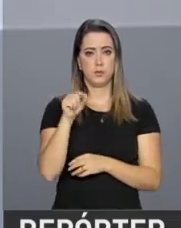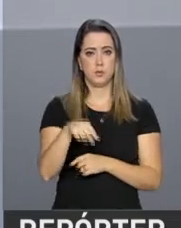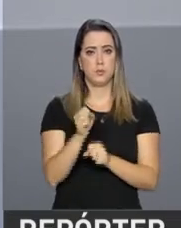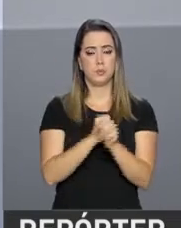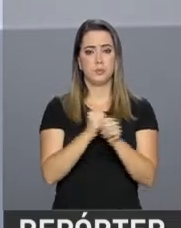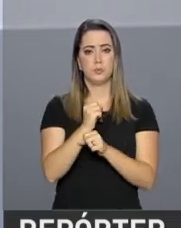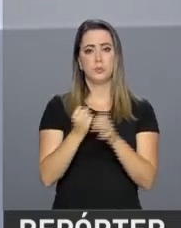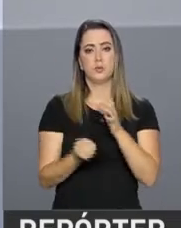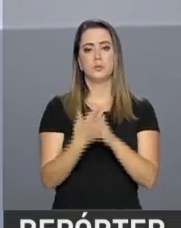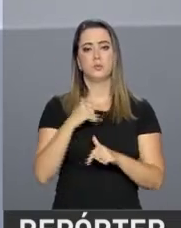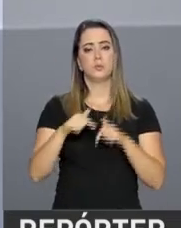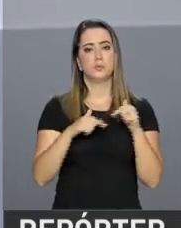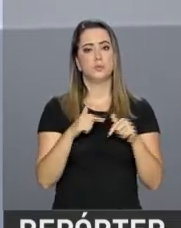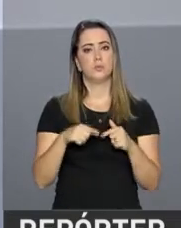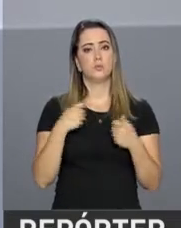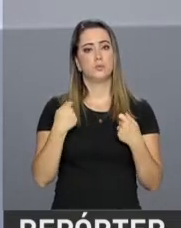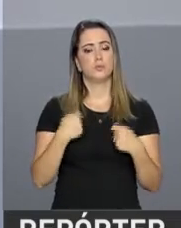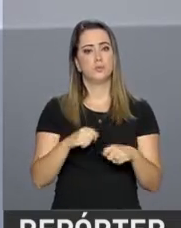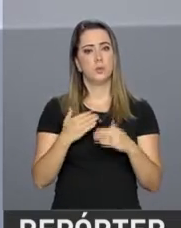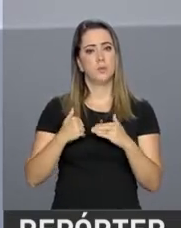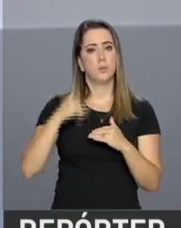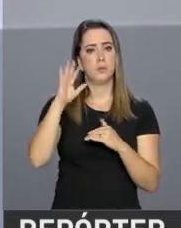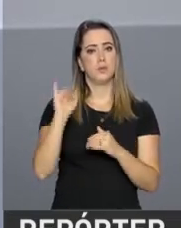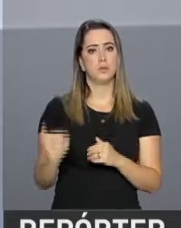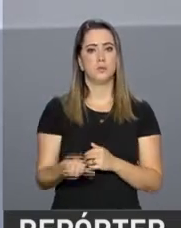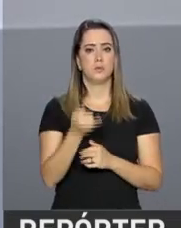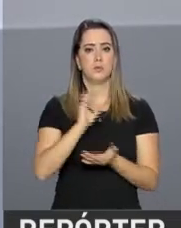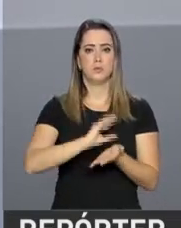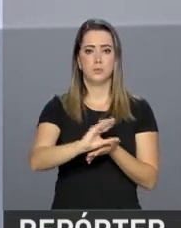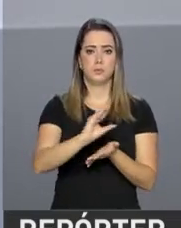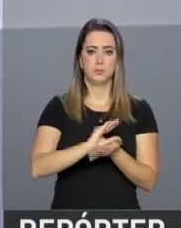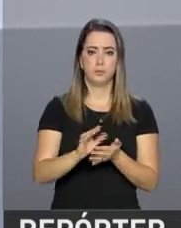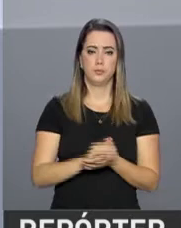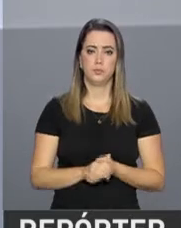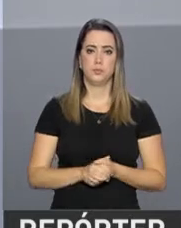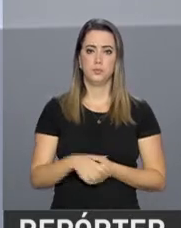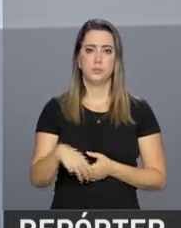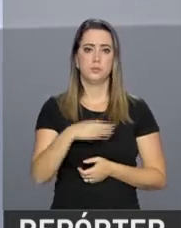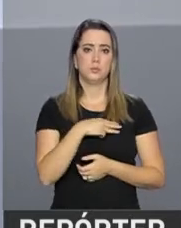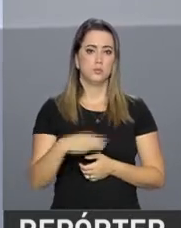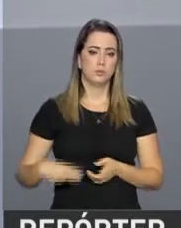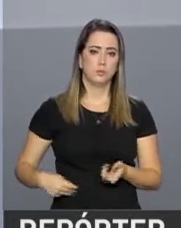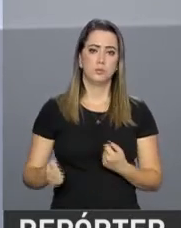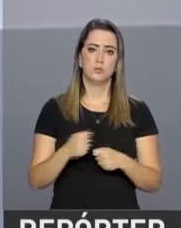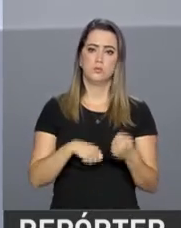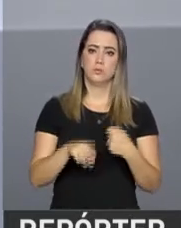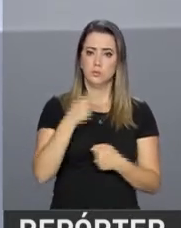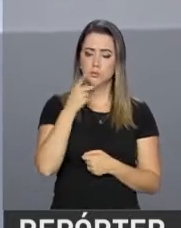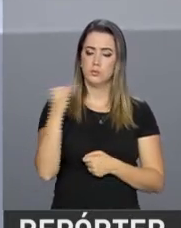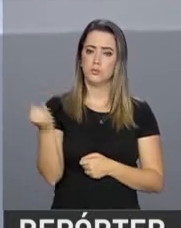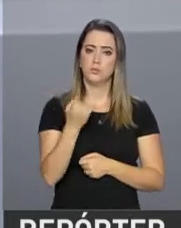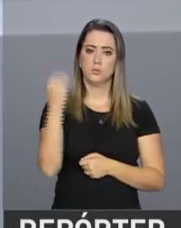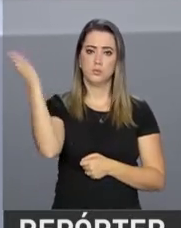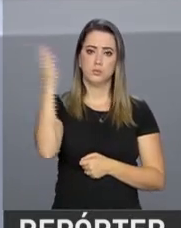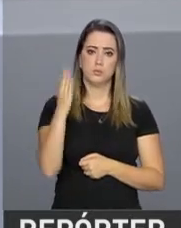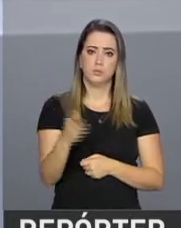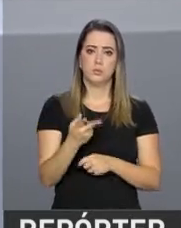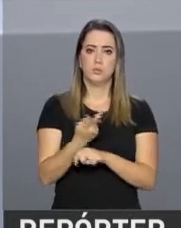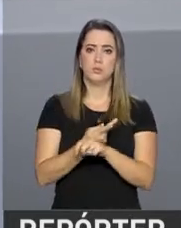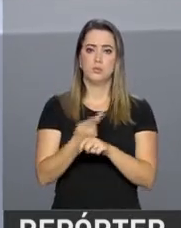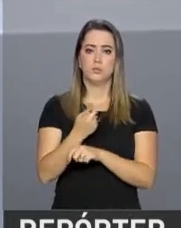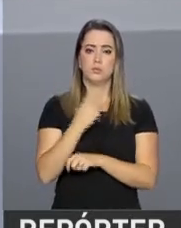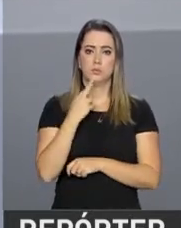e da geração de empregos que deve vir com mais oportunidades de investimentos o ministro da fazenda também destacou que o brasil